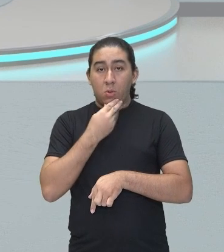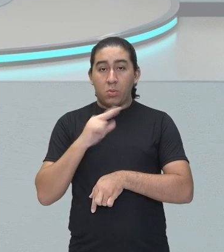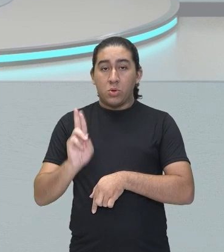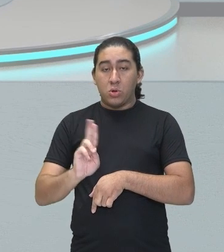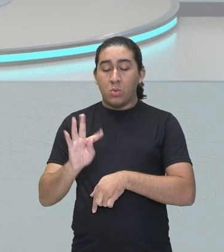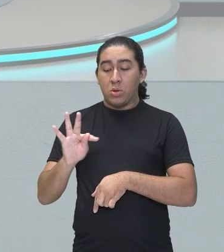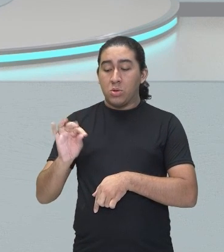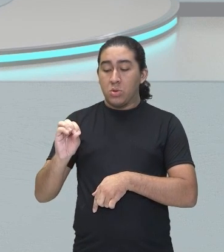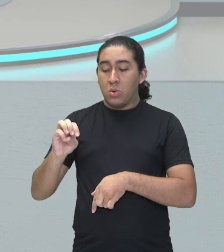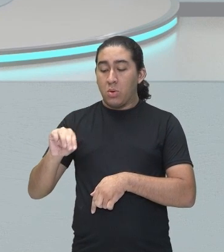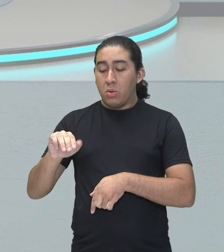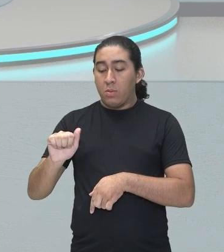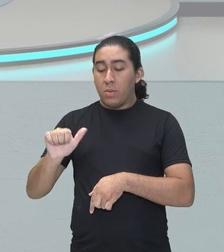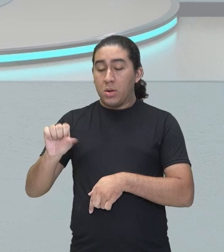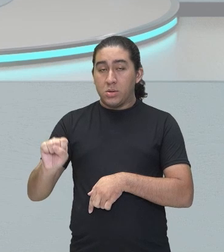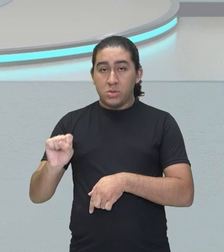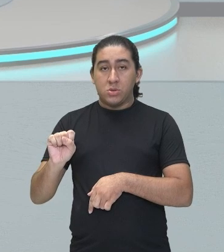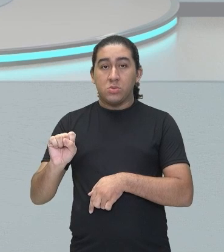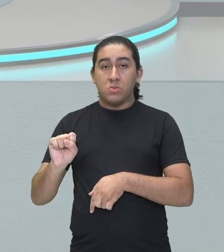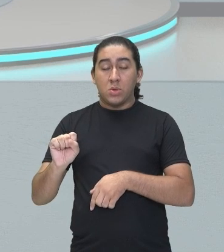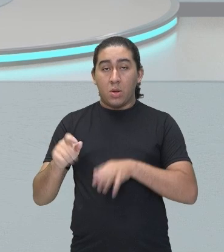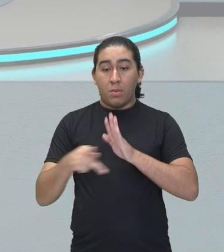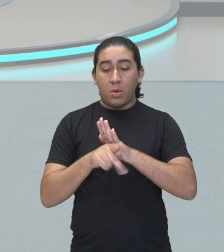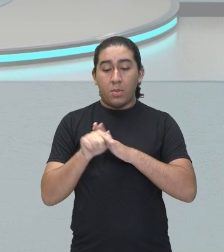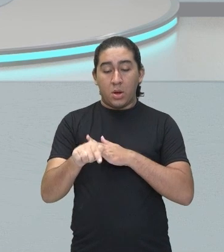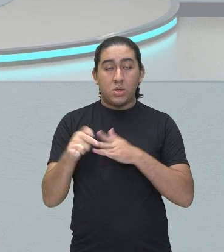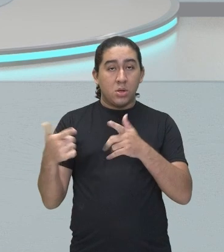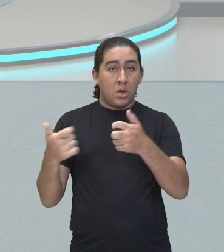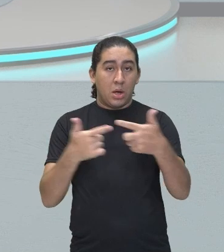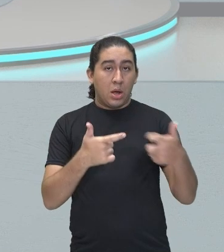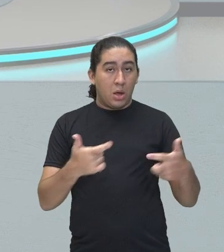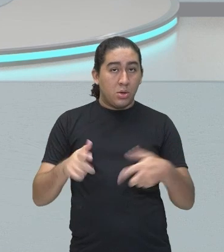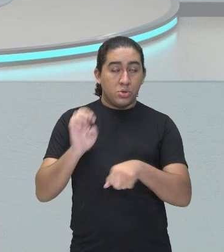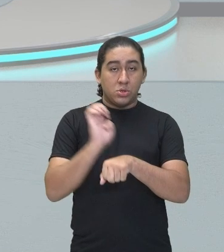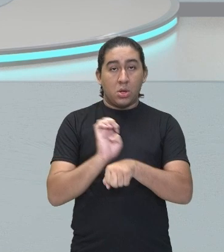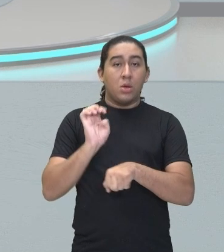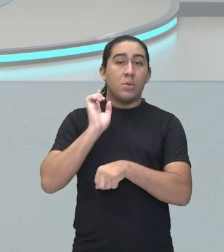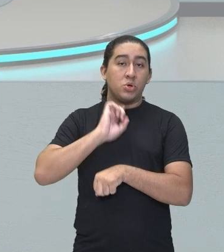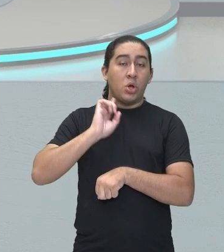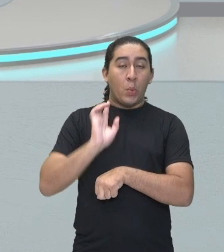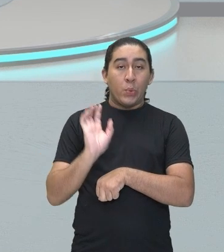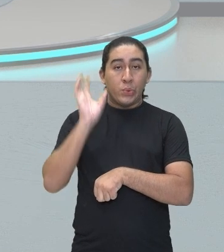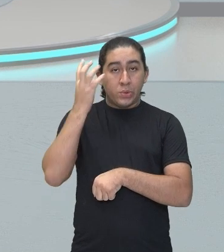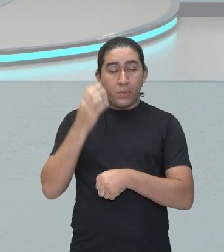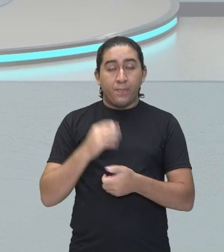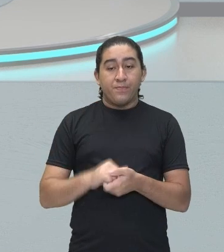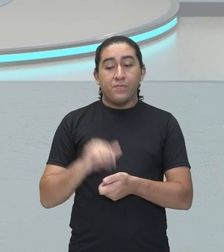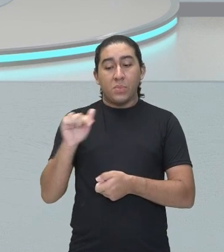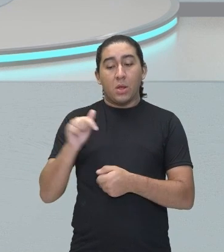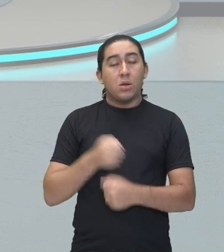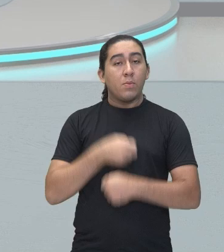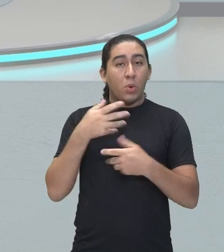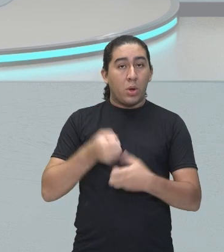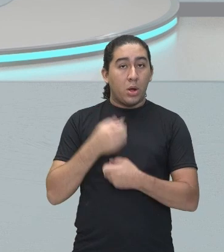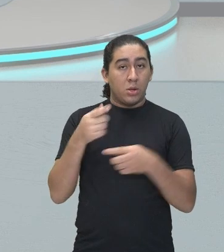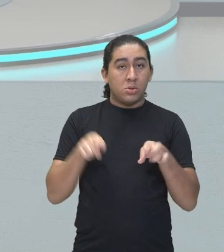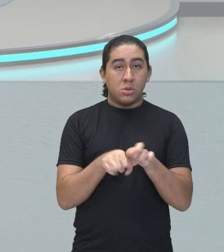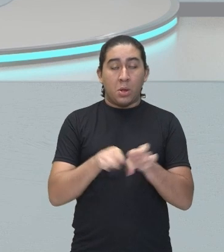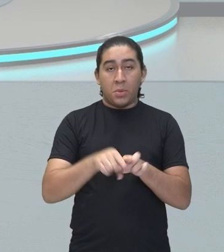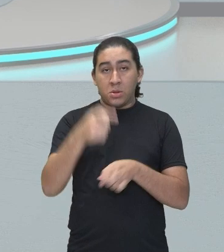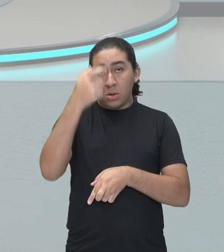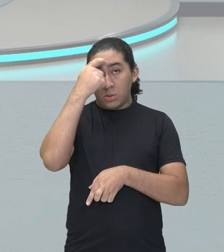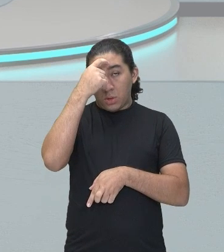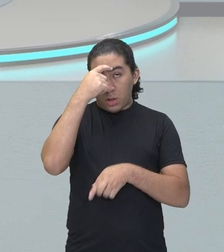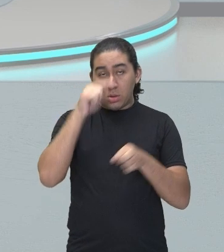no movimento da Inconfidência Mineira. Então, eles eram intelectuais, eles eram poetas, eles eram de